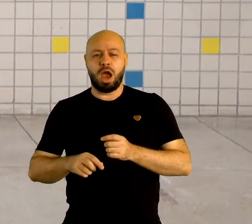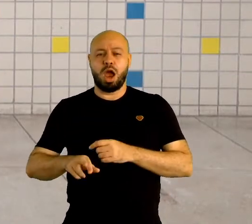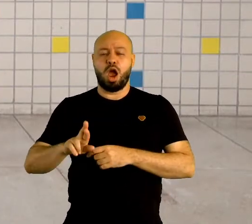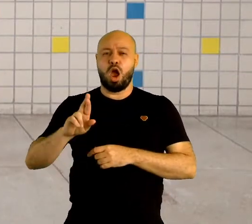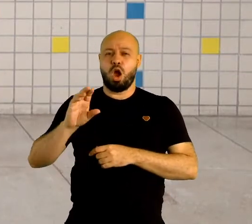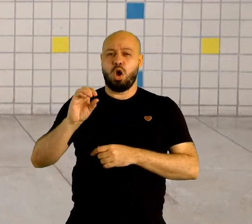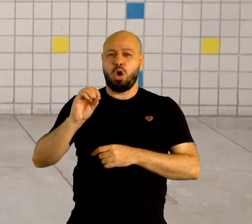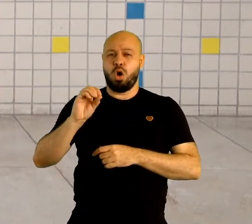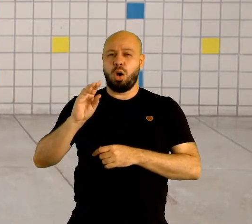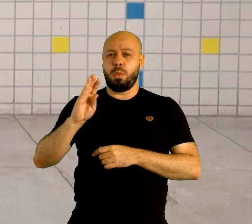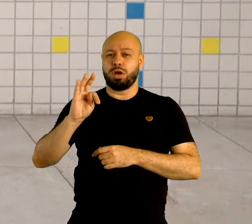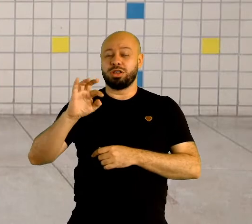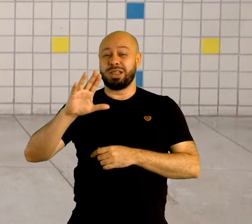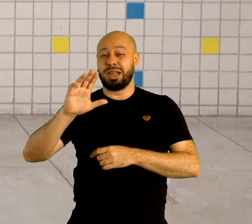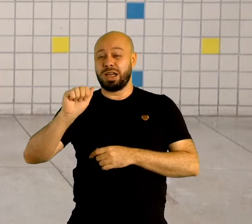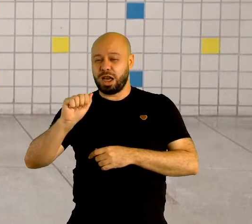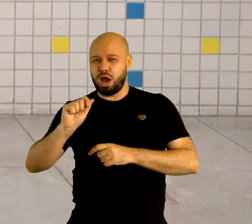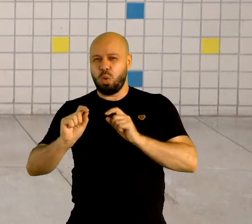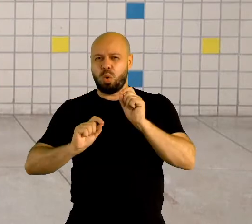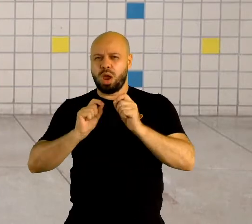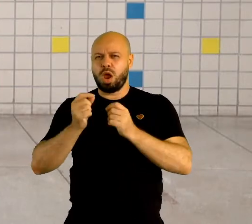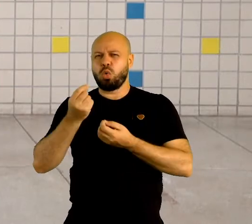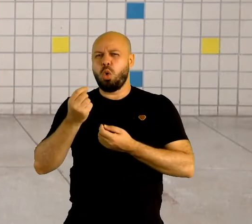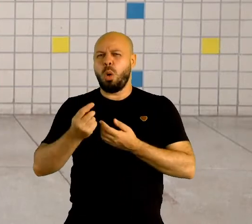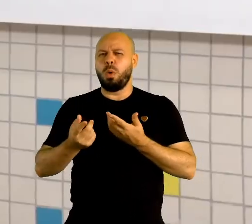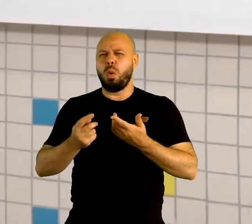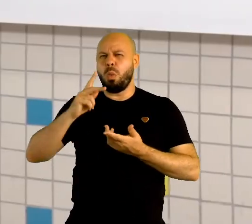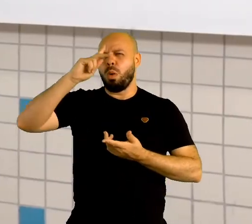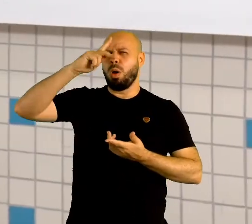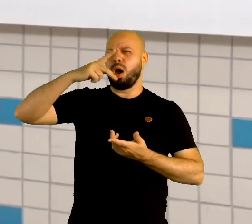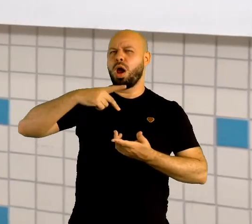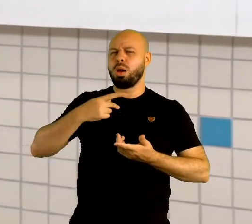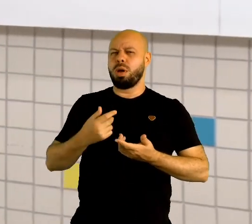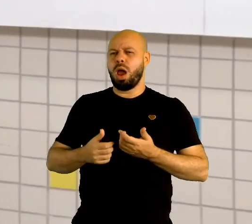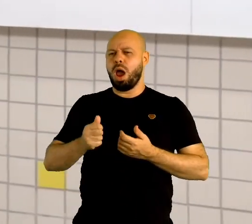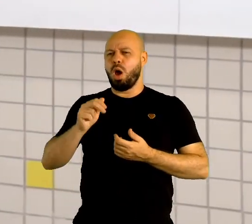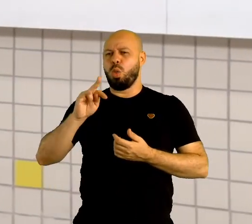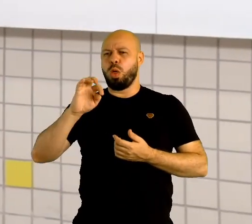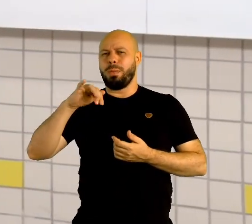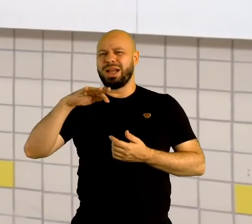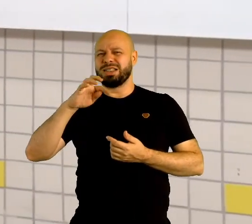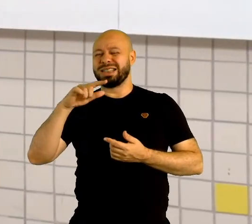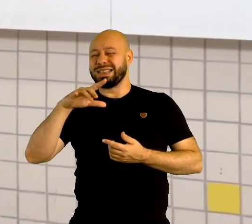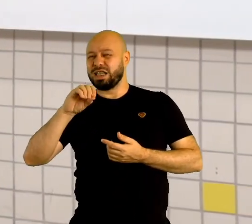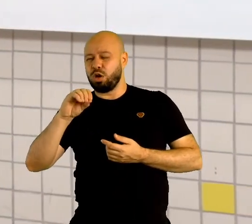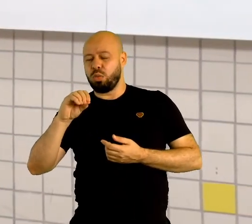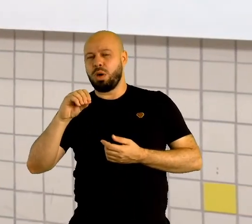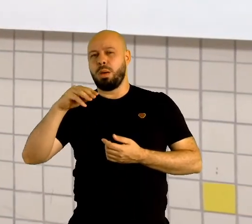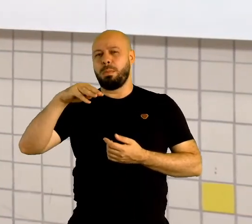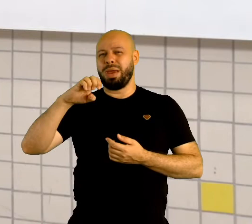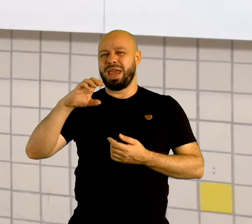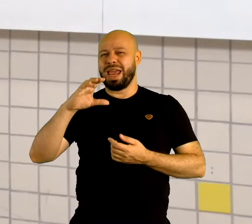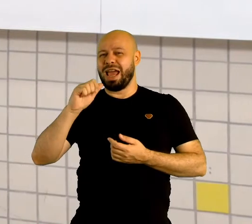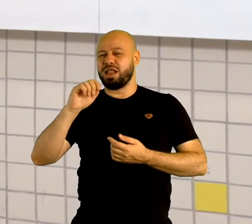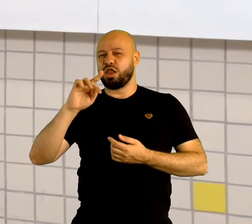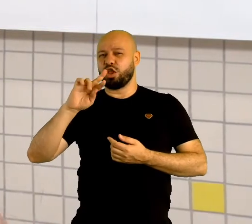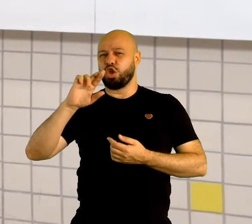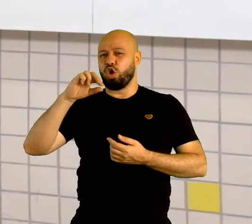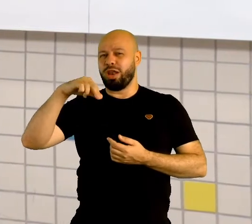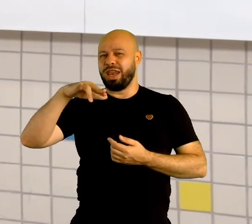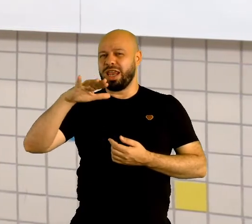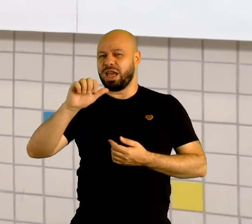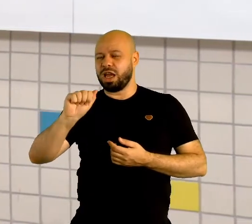a automatização das coisas, a mecatrônica, né? Então, o